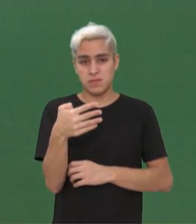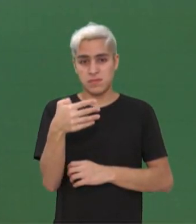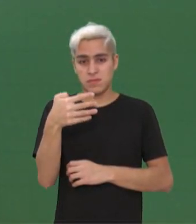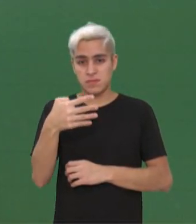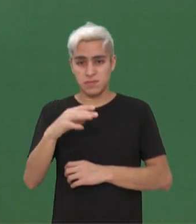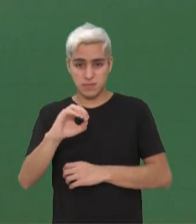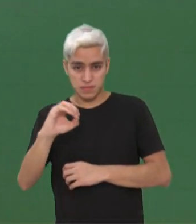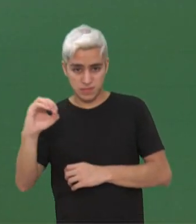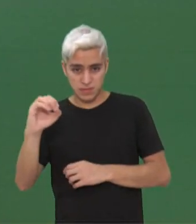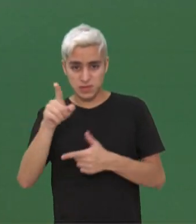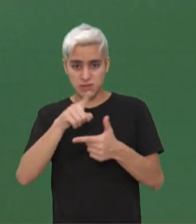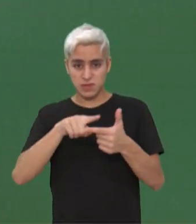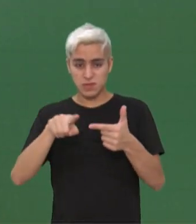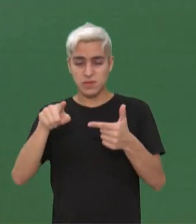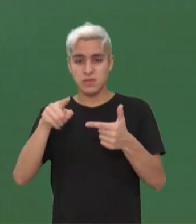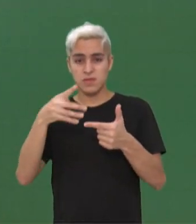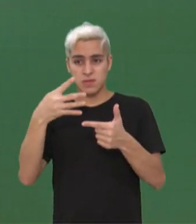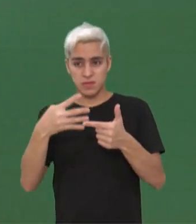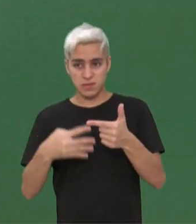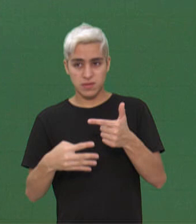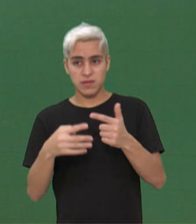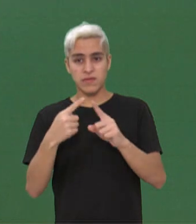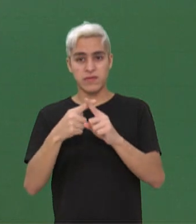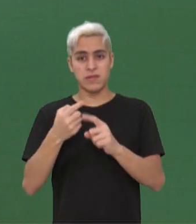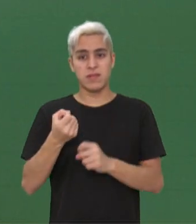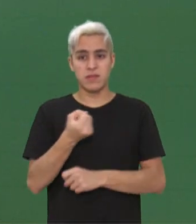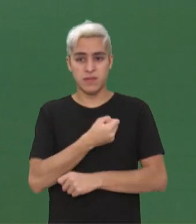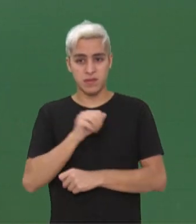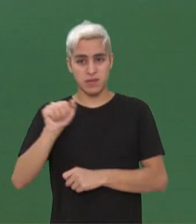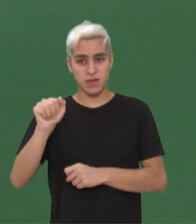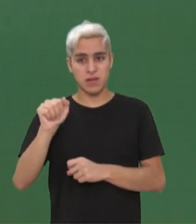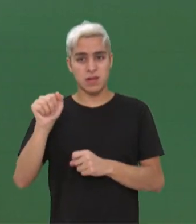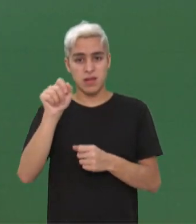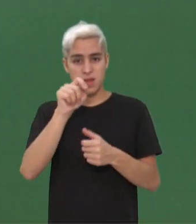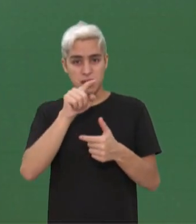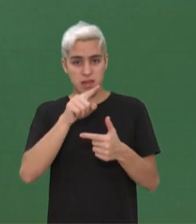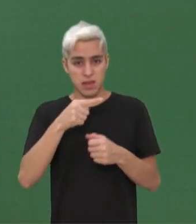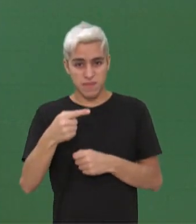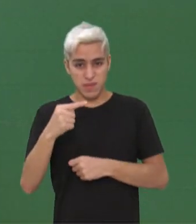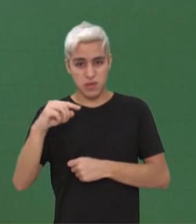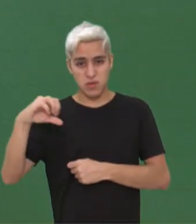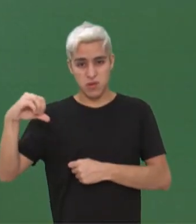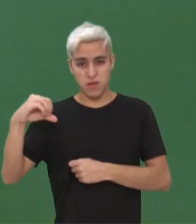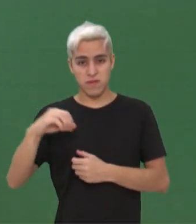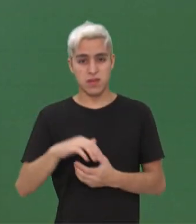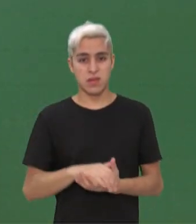14.400 dividido por 4 vezes o valor de A, que é menos 9.